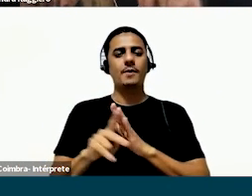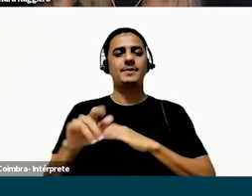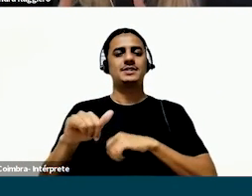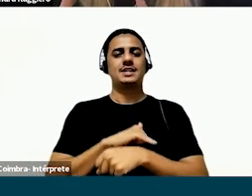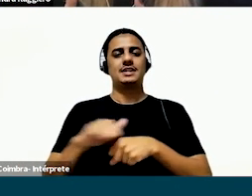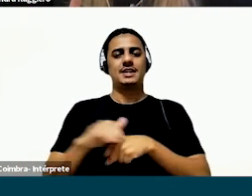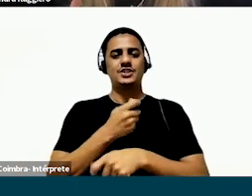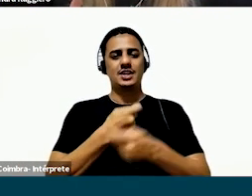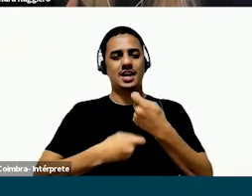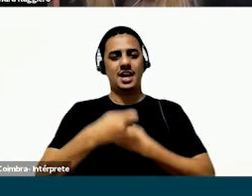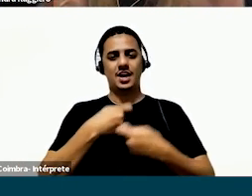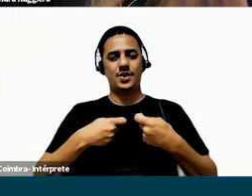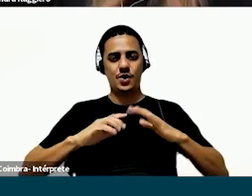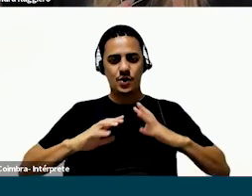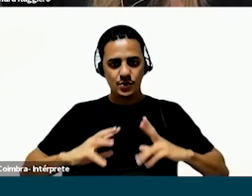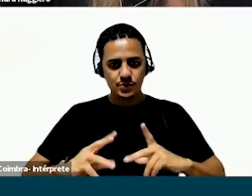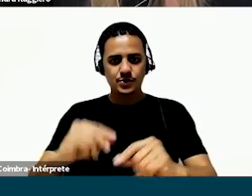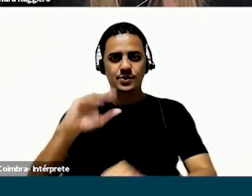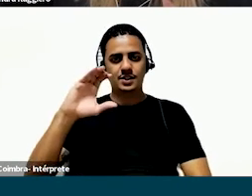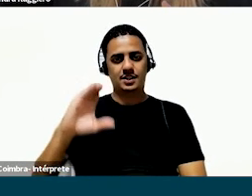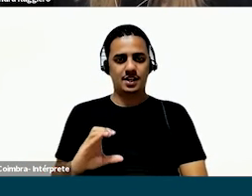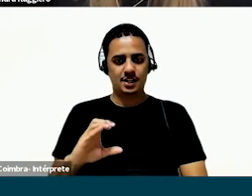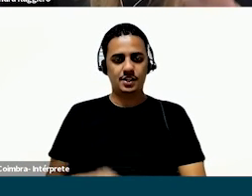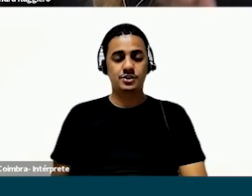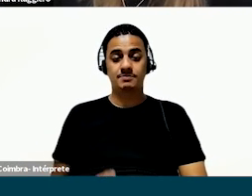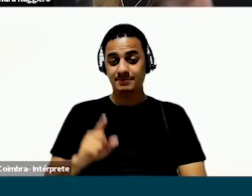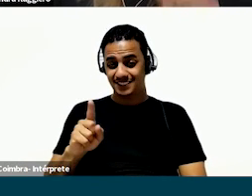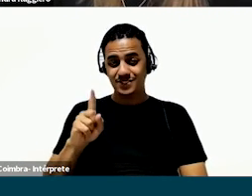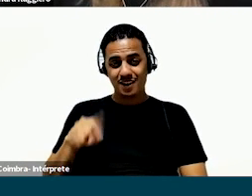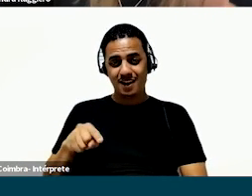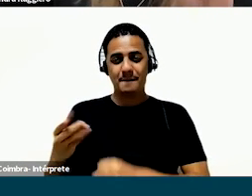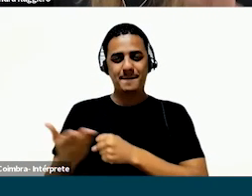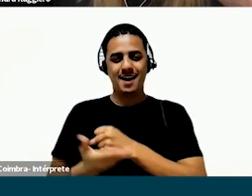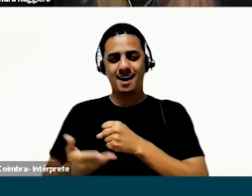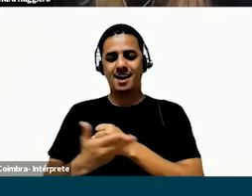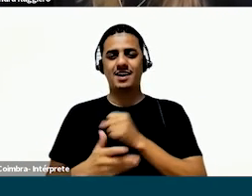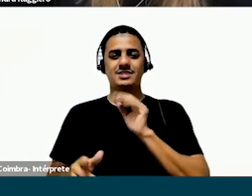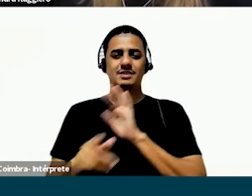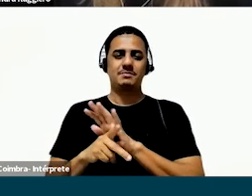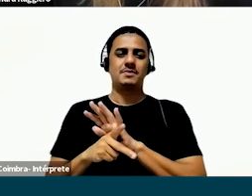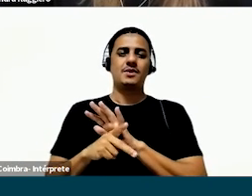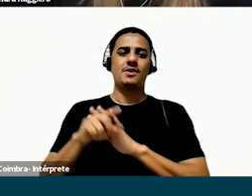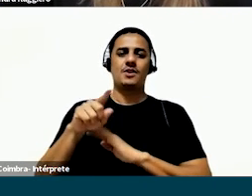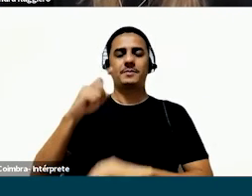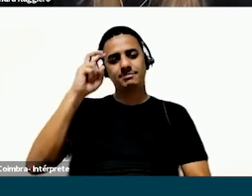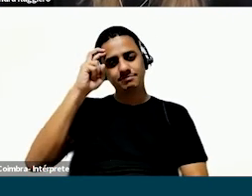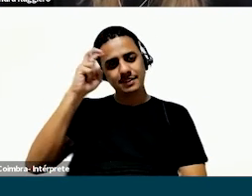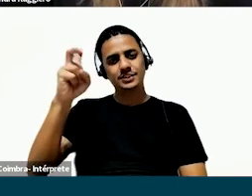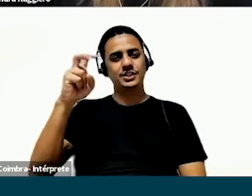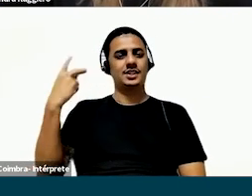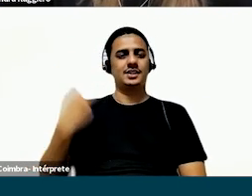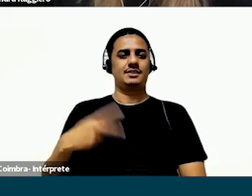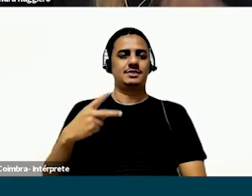com a estratégia de negócio de cada um dos clientes. E esse é o princípio base da